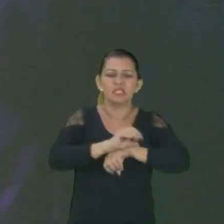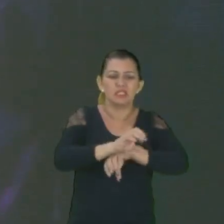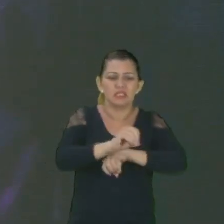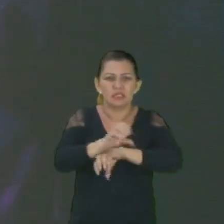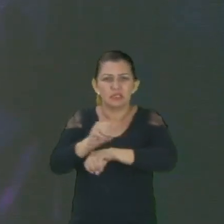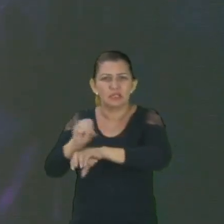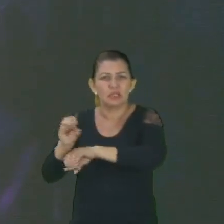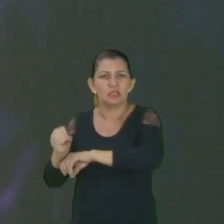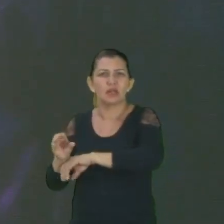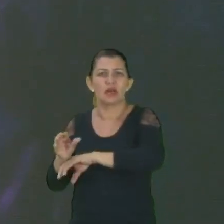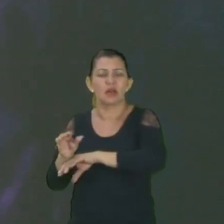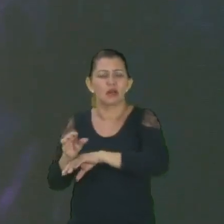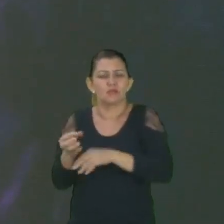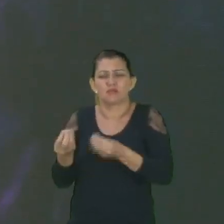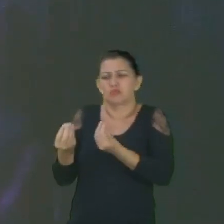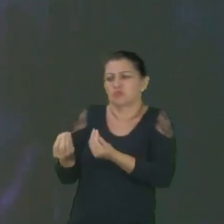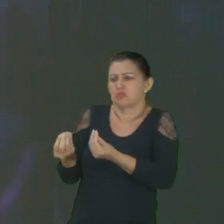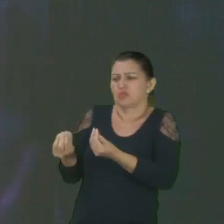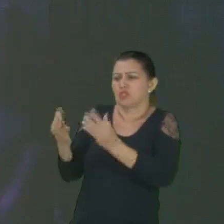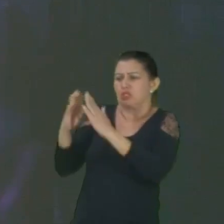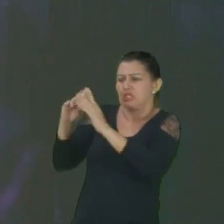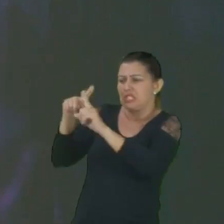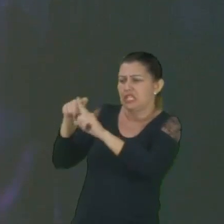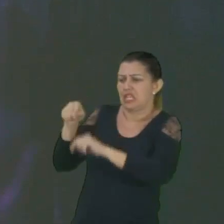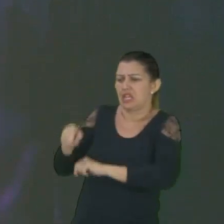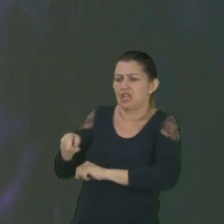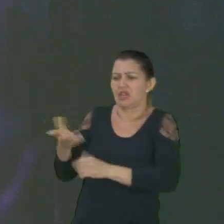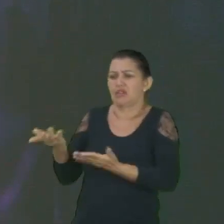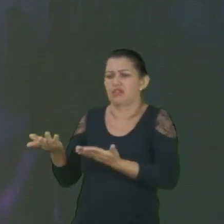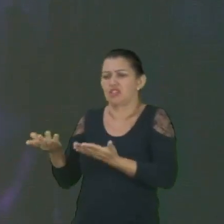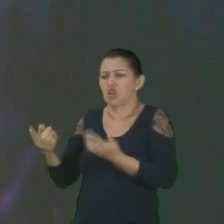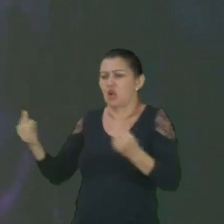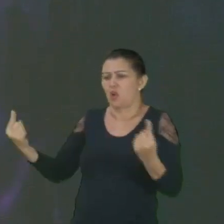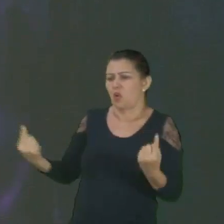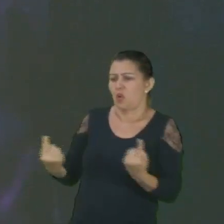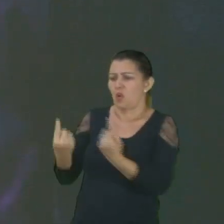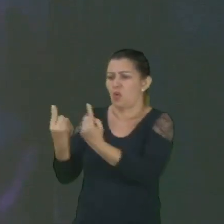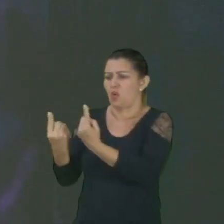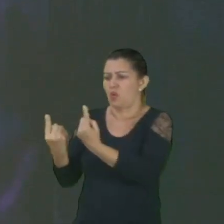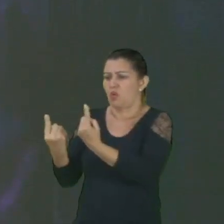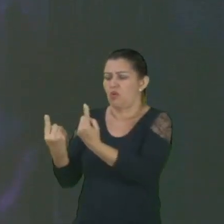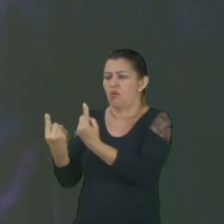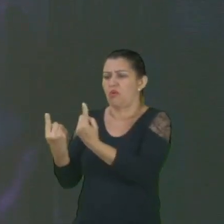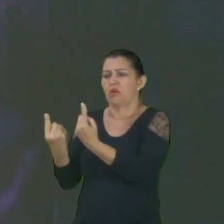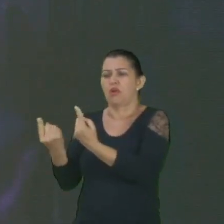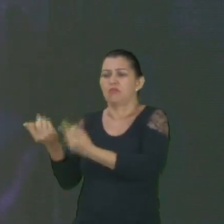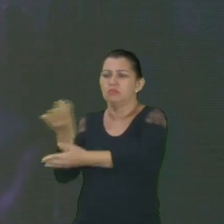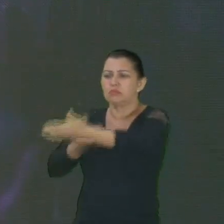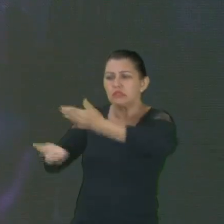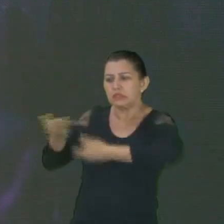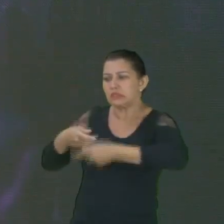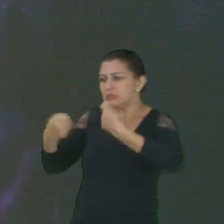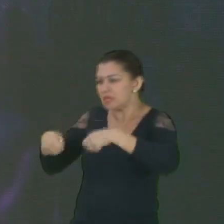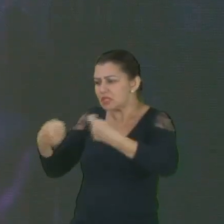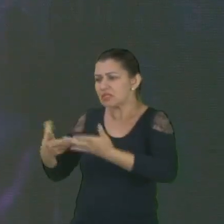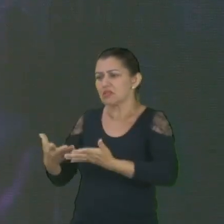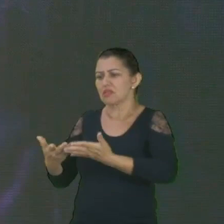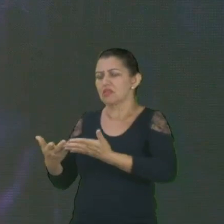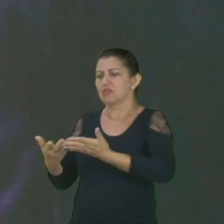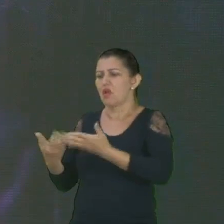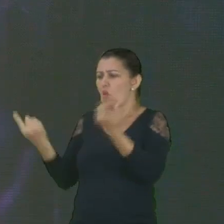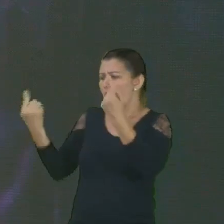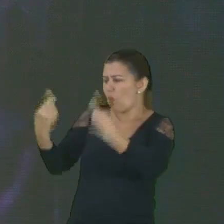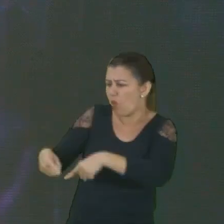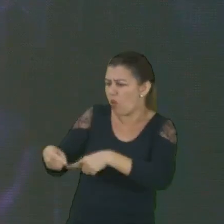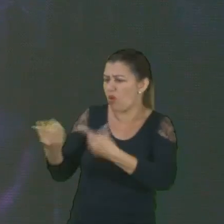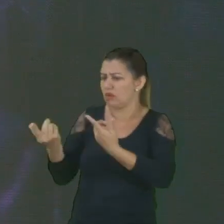igreja não existe e não deve existir barreiras e diferenças. Paulo